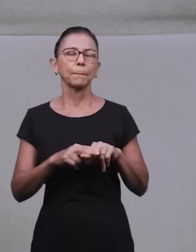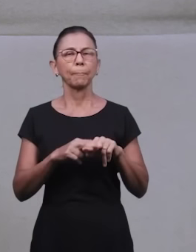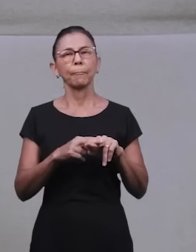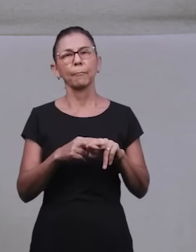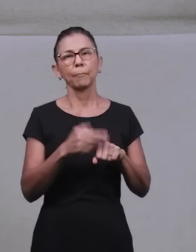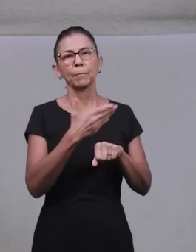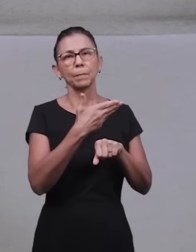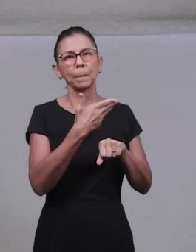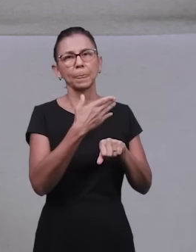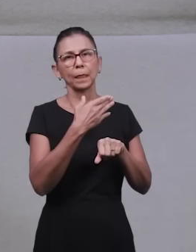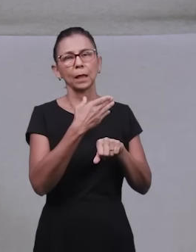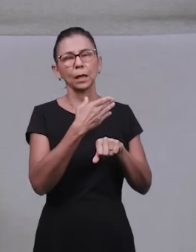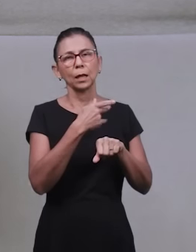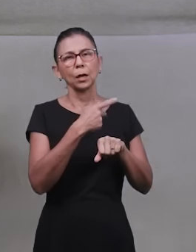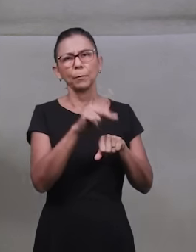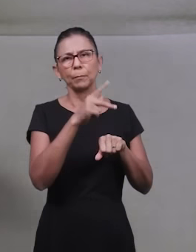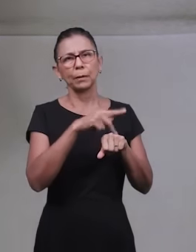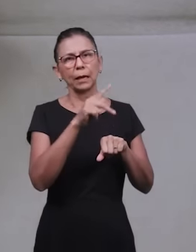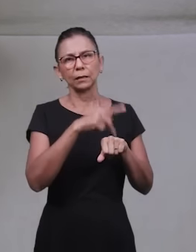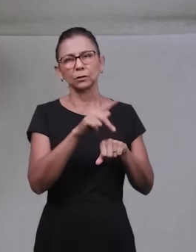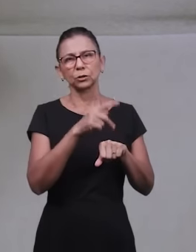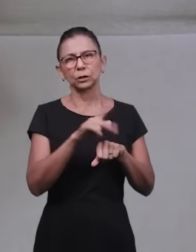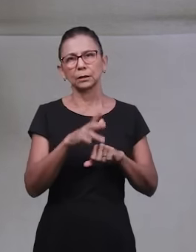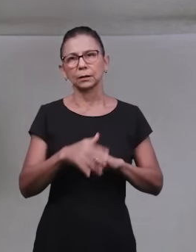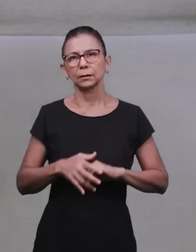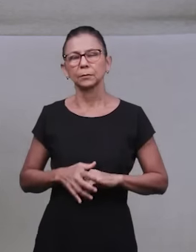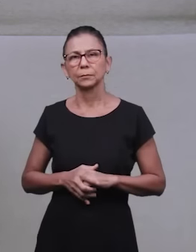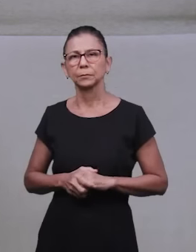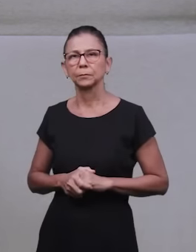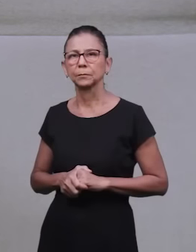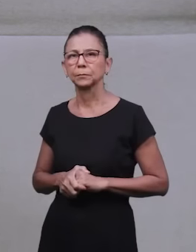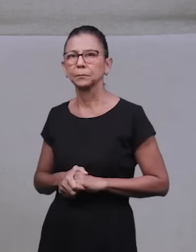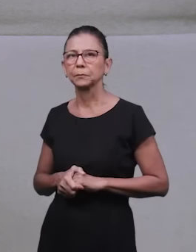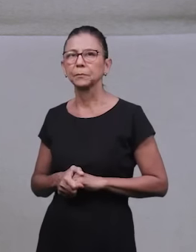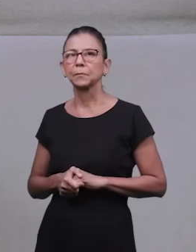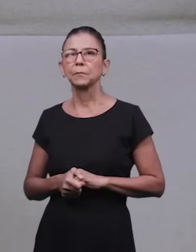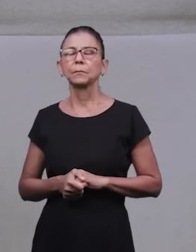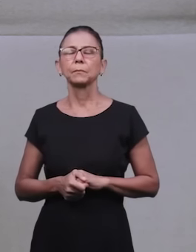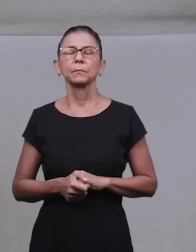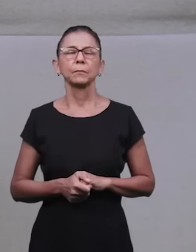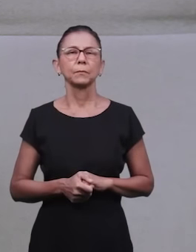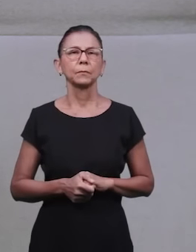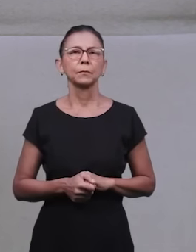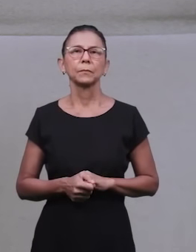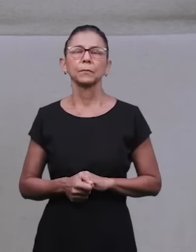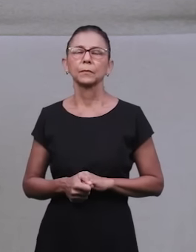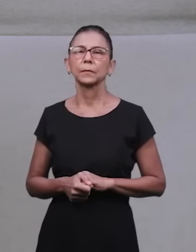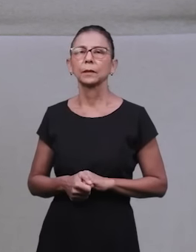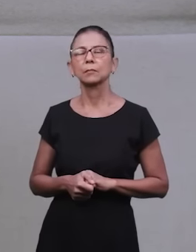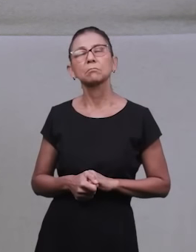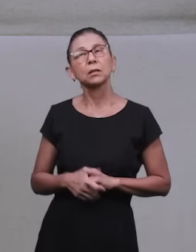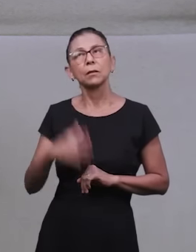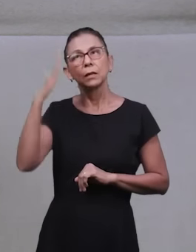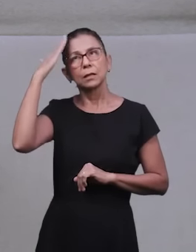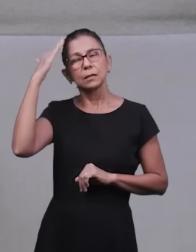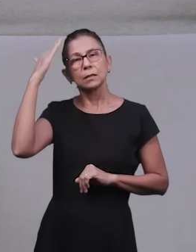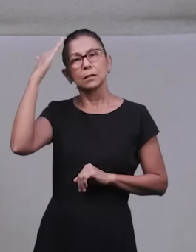né? E assim, na linguagem que ele não entendeu, Salomão, mas Israel, a igreja de Jesus,